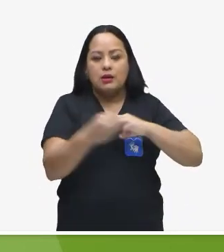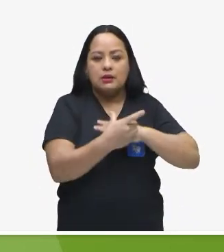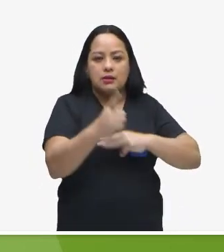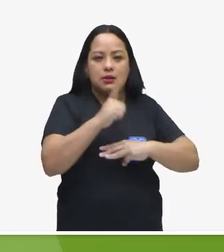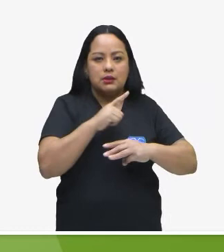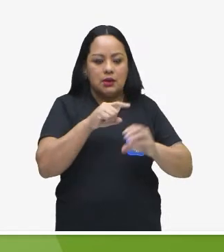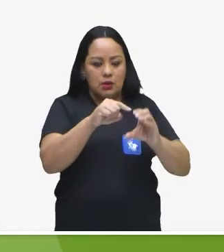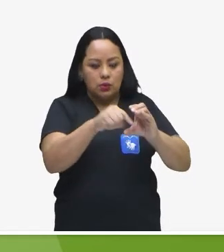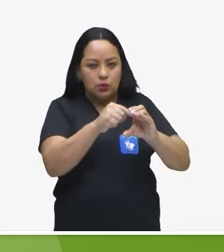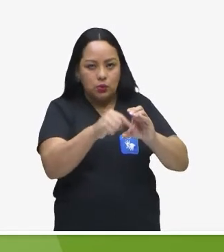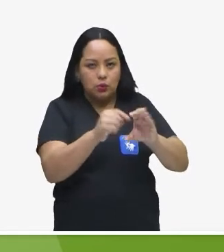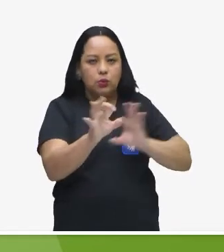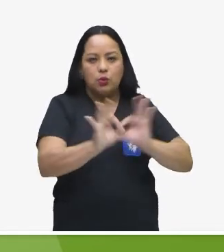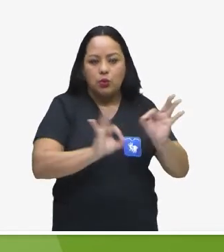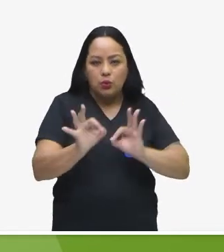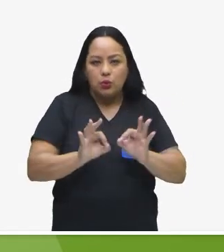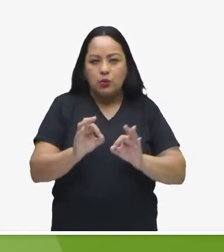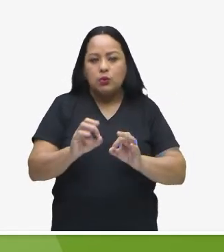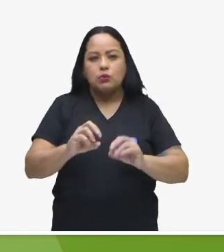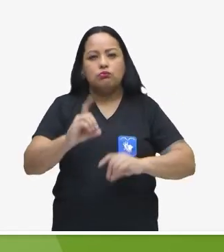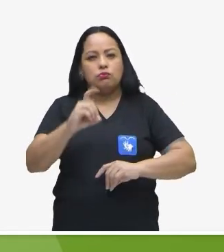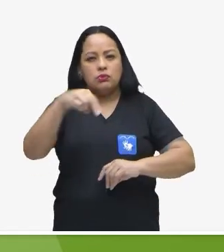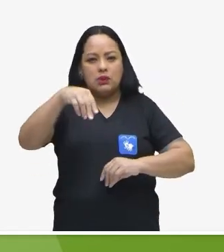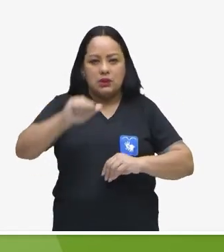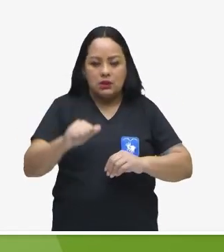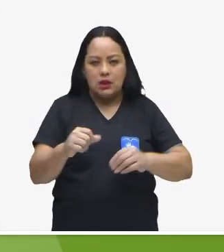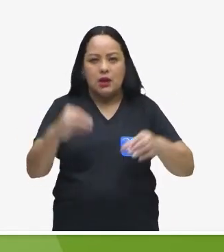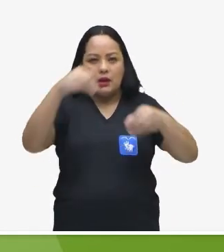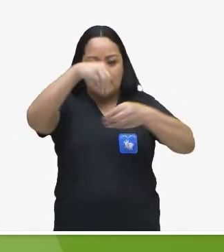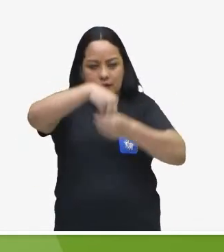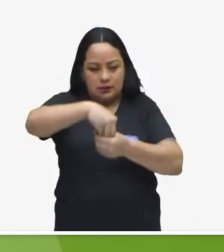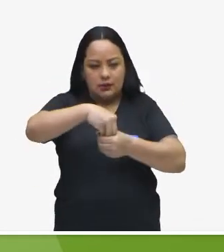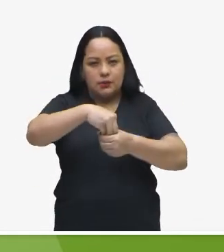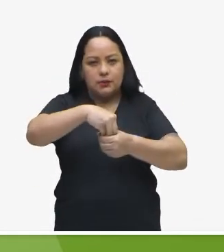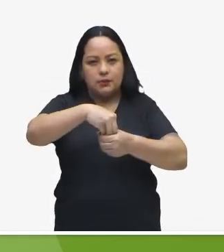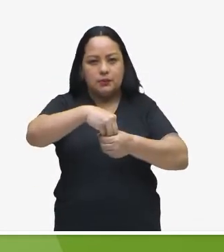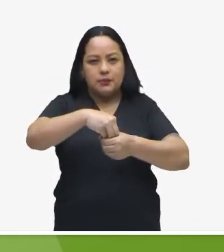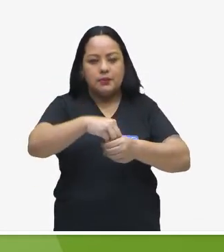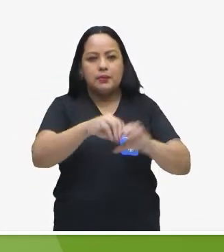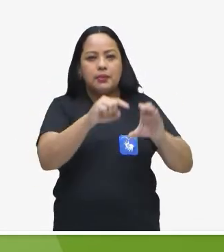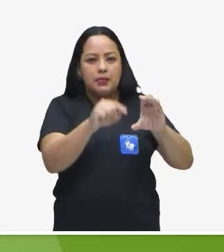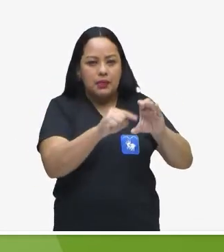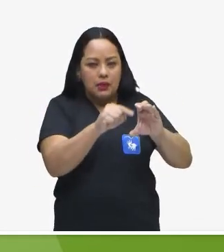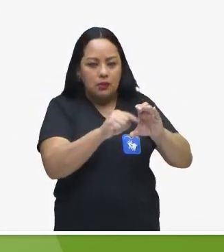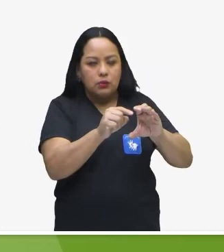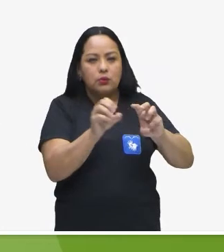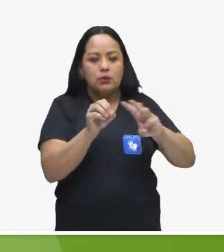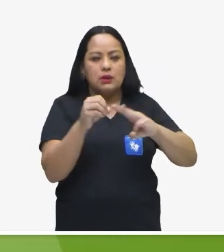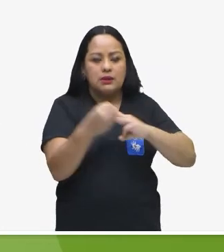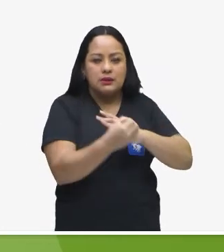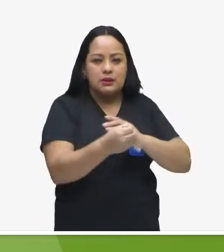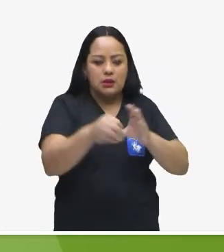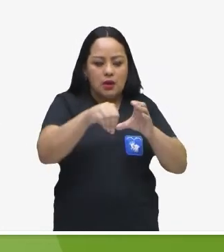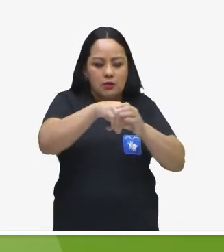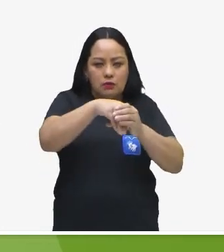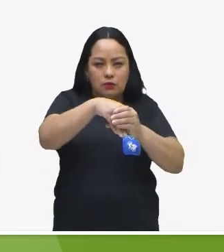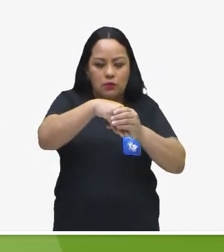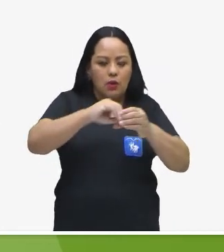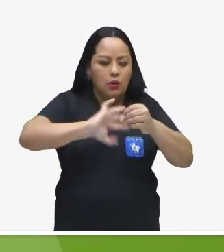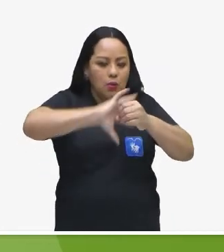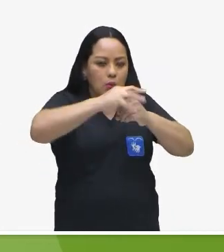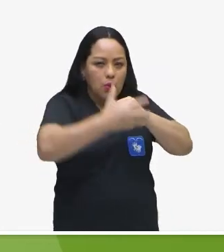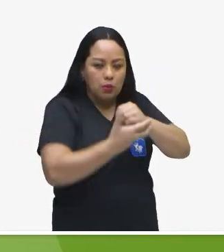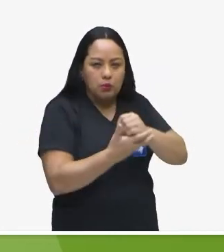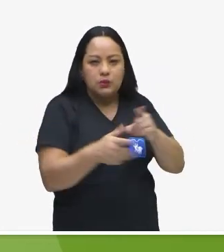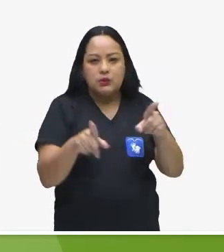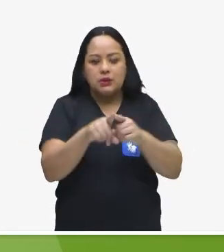núcleo organizado, ou seja, o DNA fica dentro ali do núcleo, né, envolto por uma membrana, e os